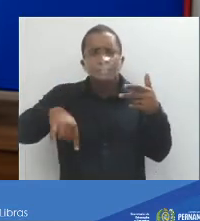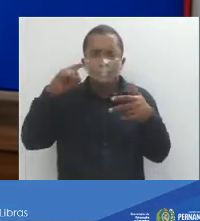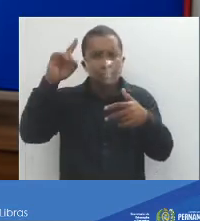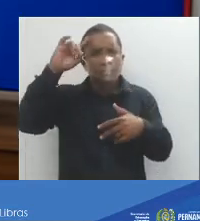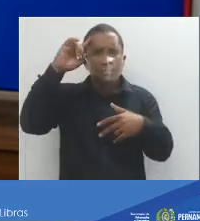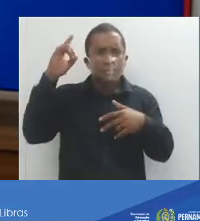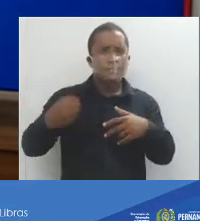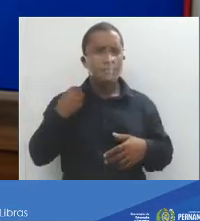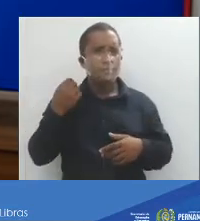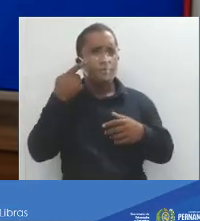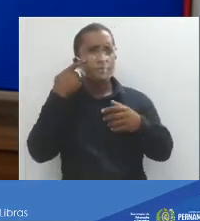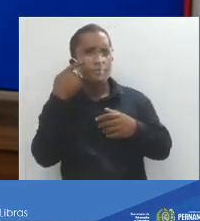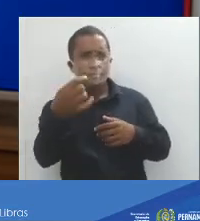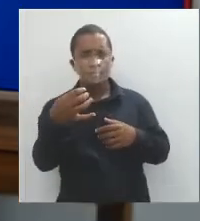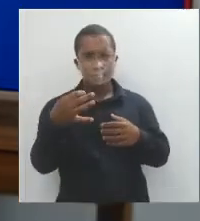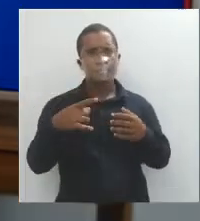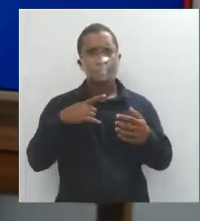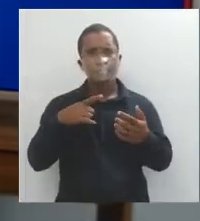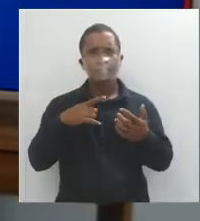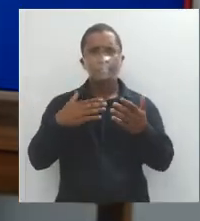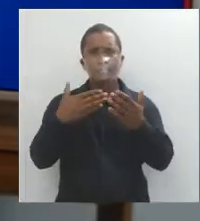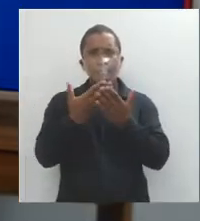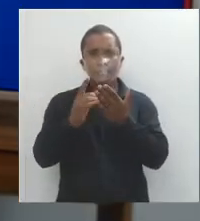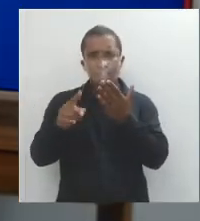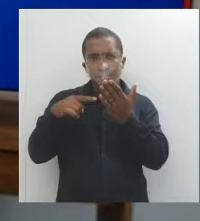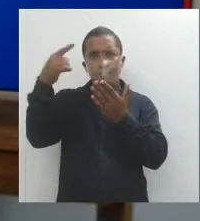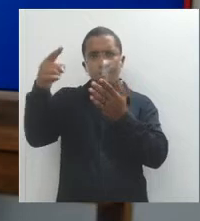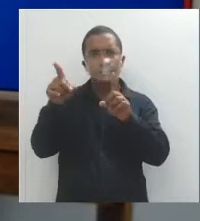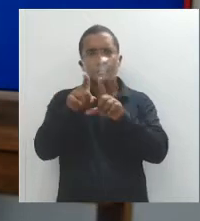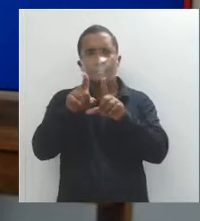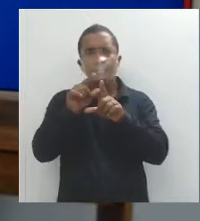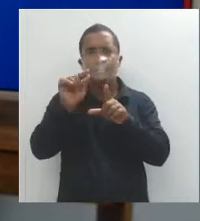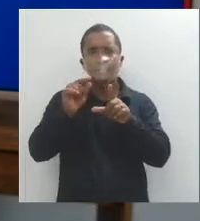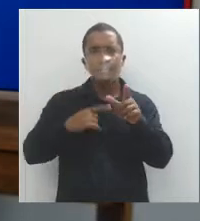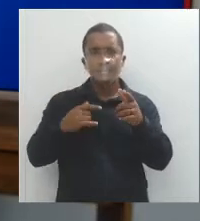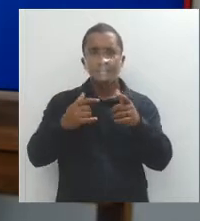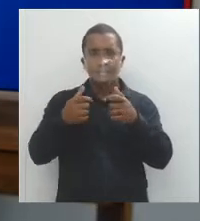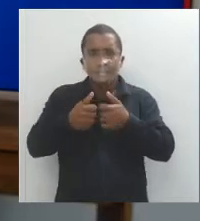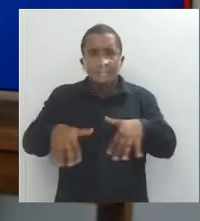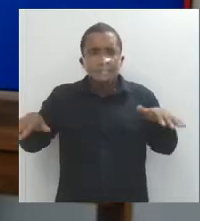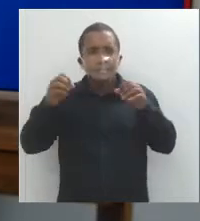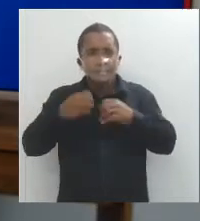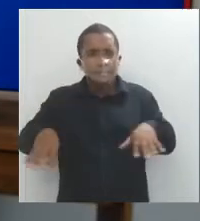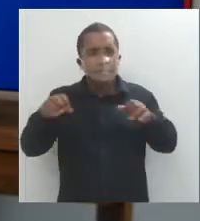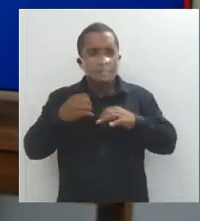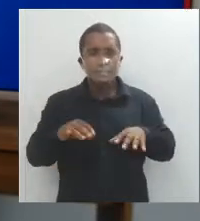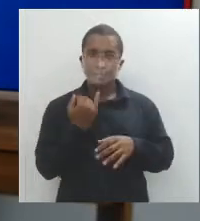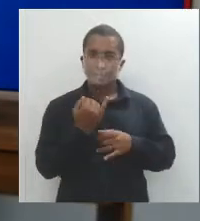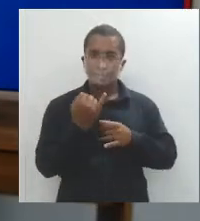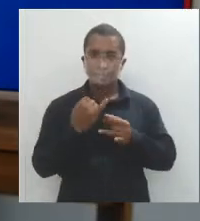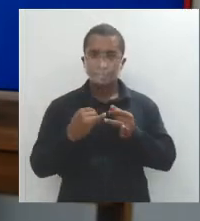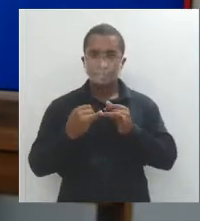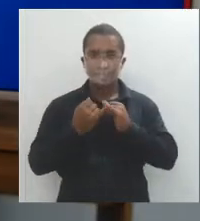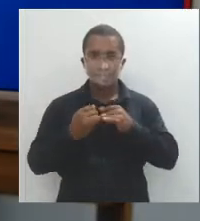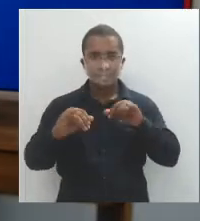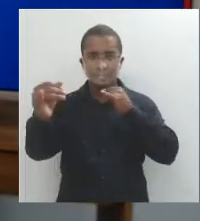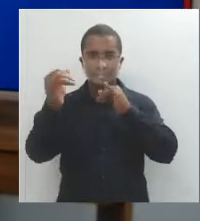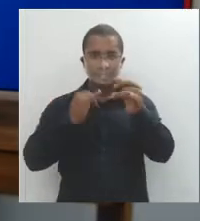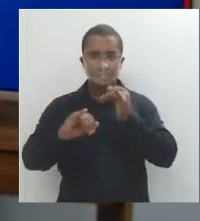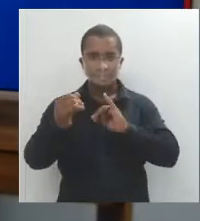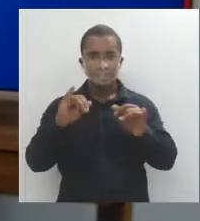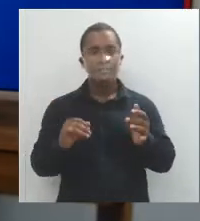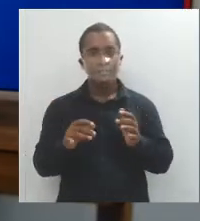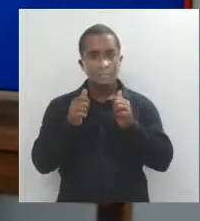cotidiano, principalmente na próxima aula, que vai falar muito em consumo de energia. Mas a gente primeiro precisa trabalhar com a parte